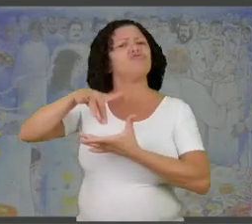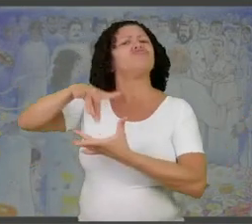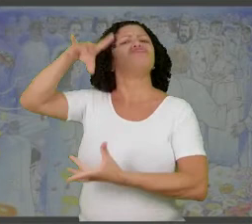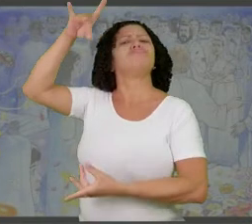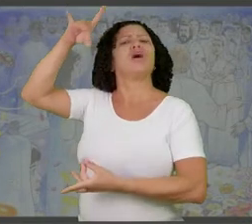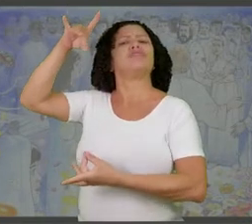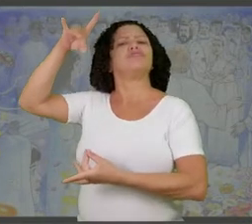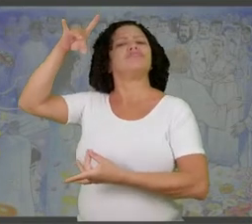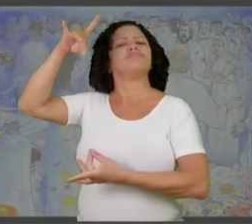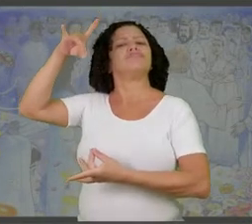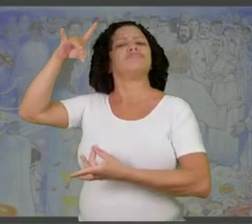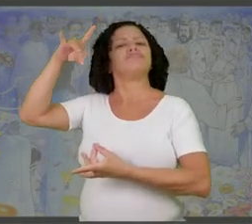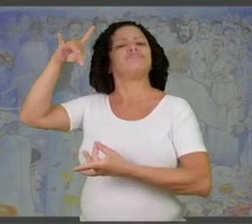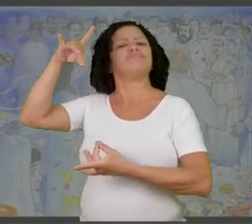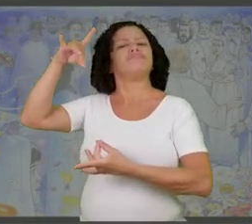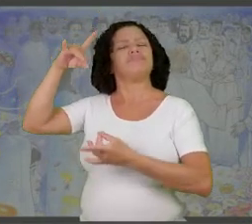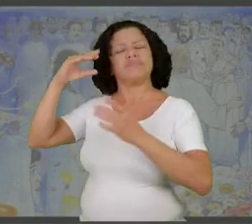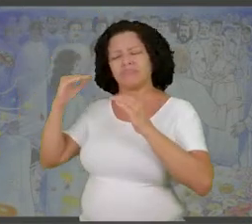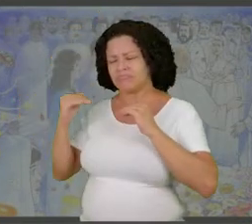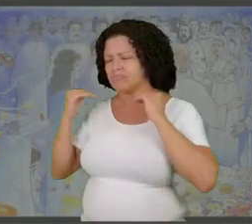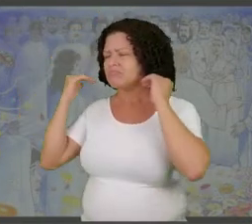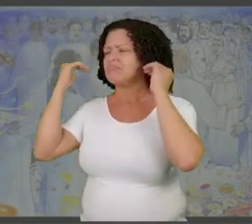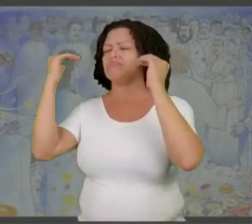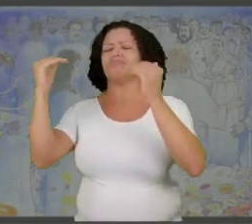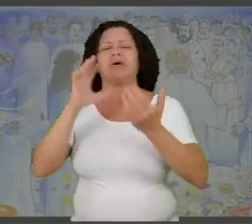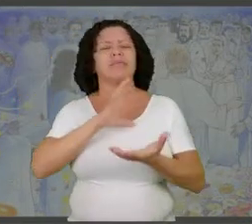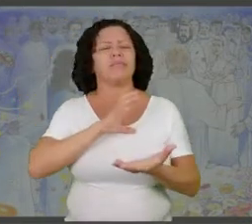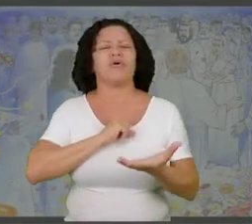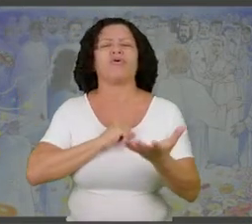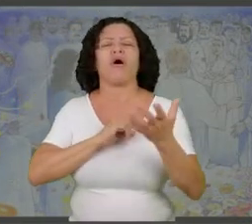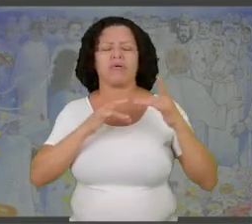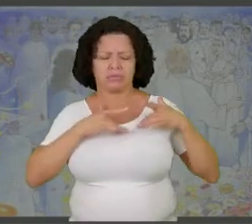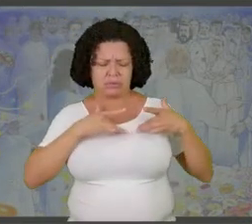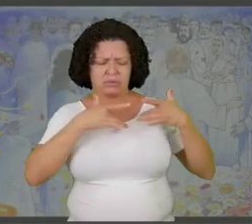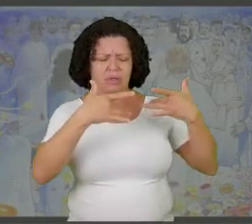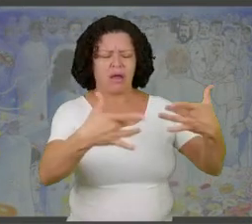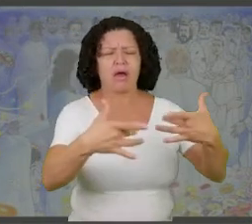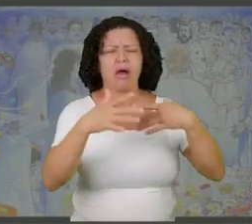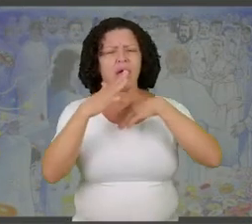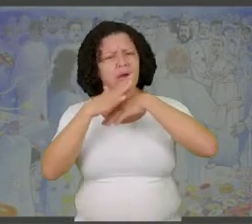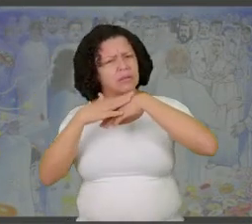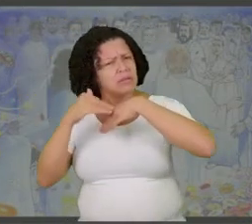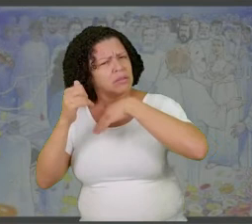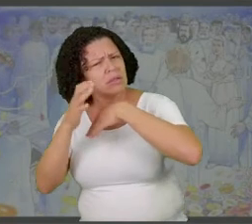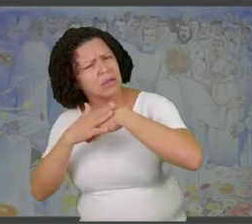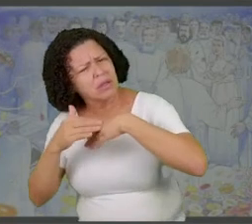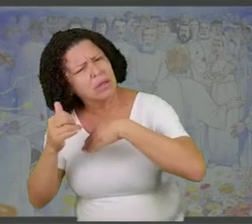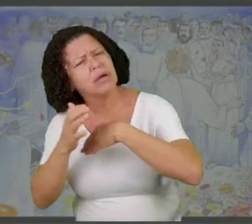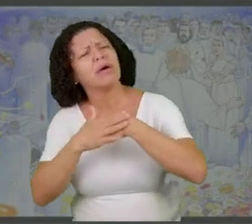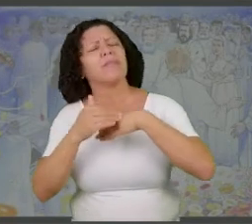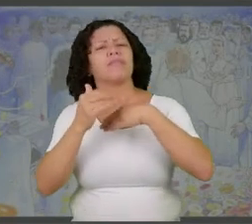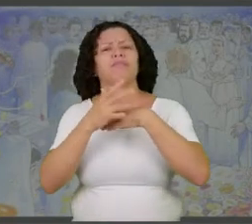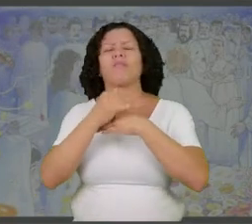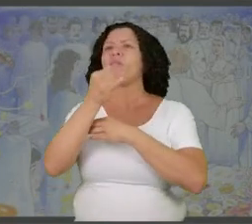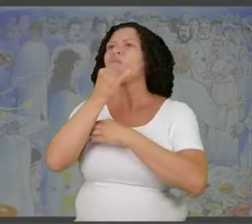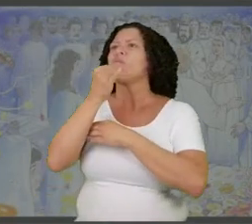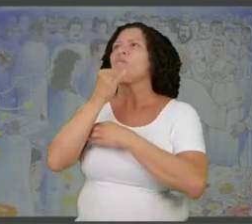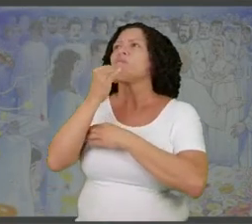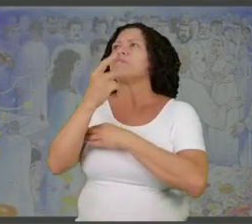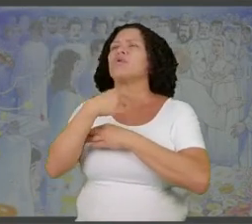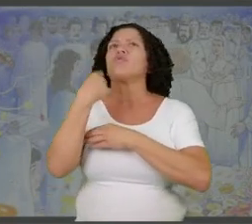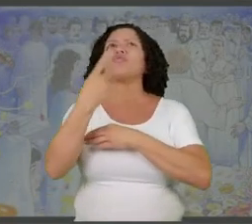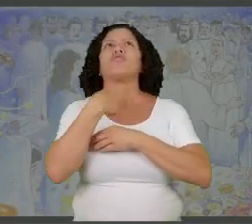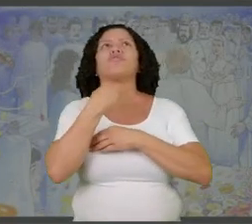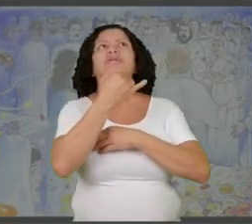se formos um espírito altamente dedicado, altamente amoroso, caridoso, né?